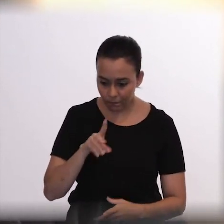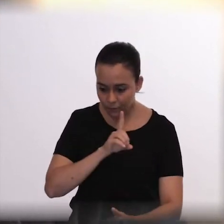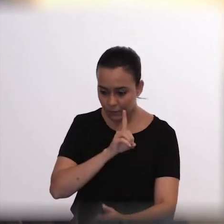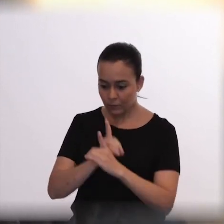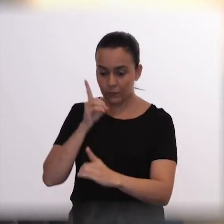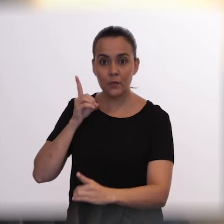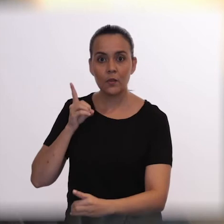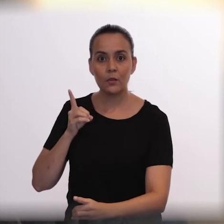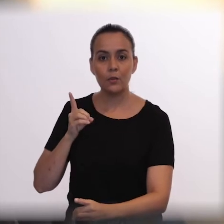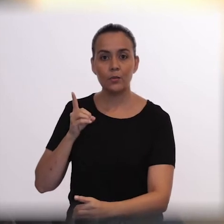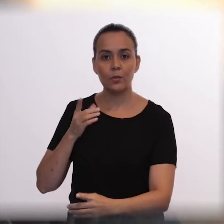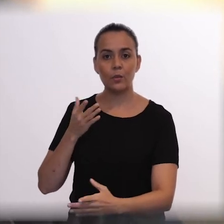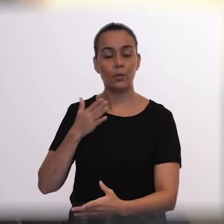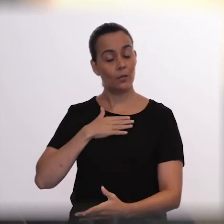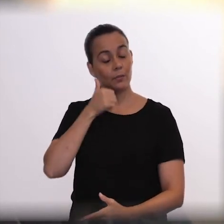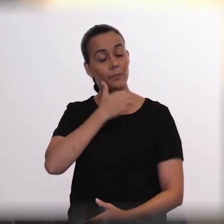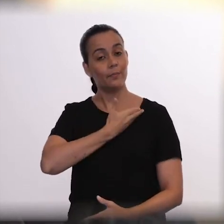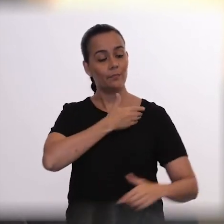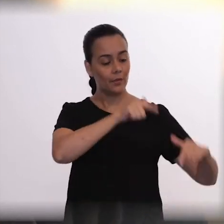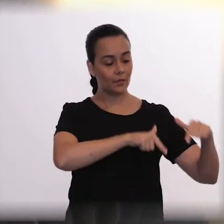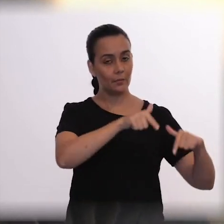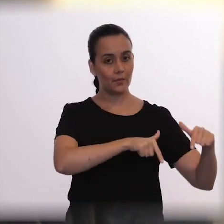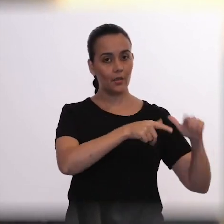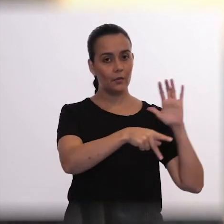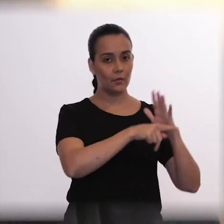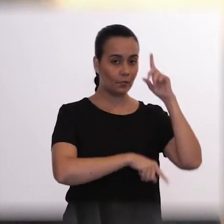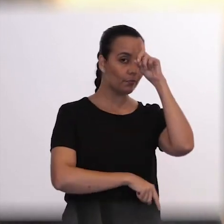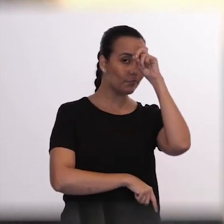e, e ela trabalhava no hospital, então ela